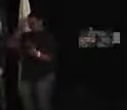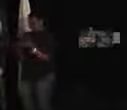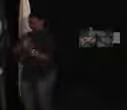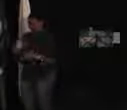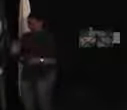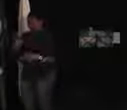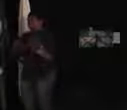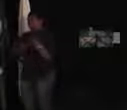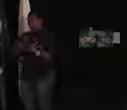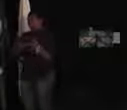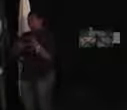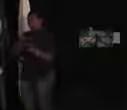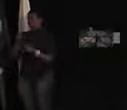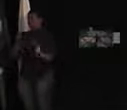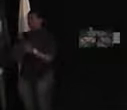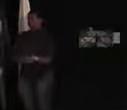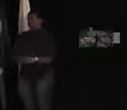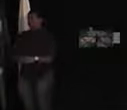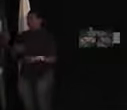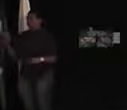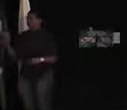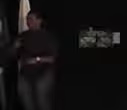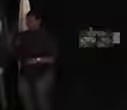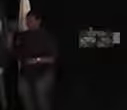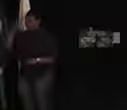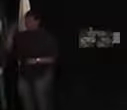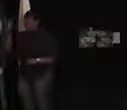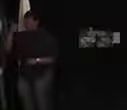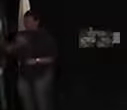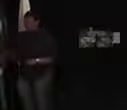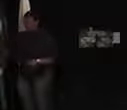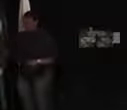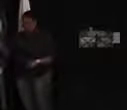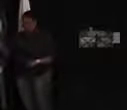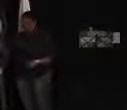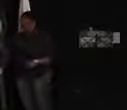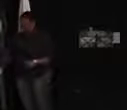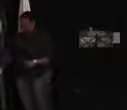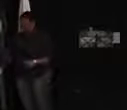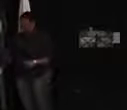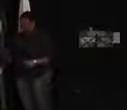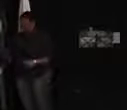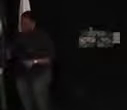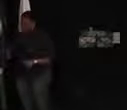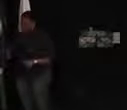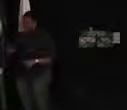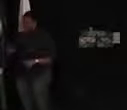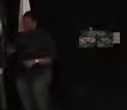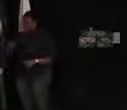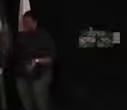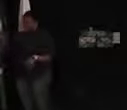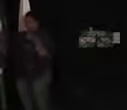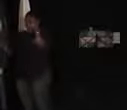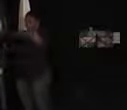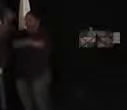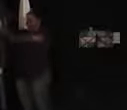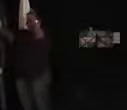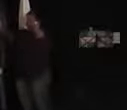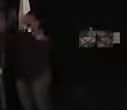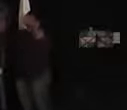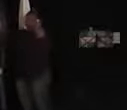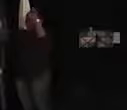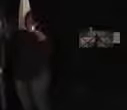em hiperatividade, pensa na criança agitada. Essa criança que escala os móveis, que acaba